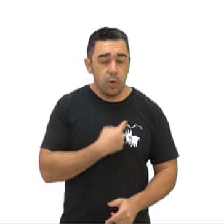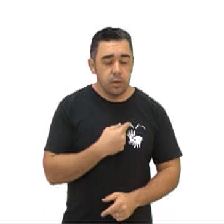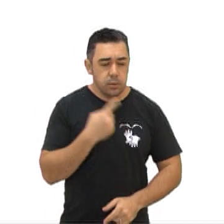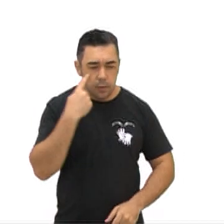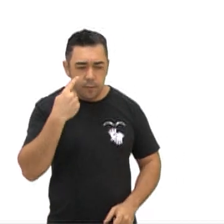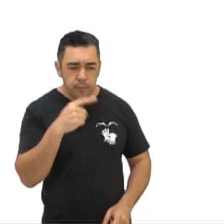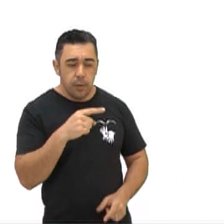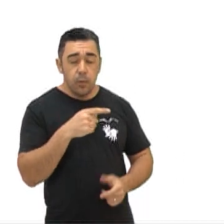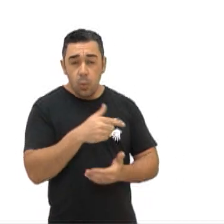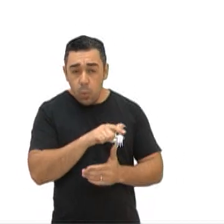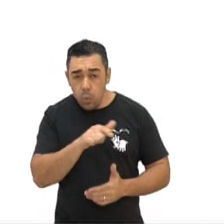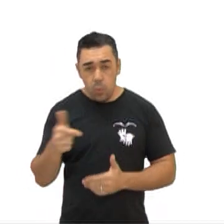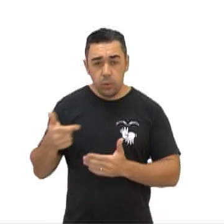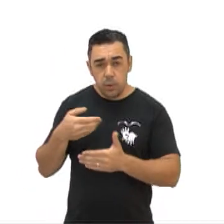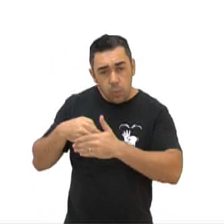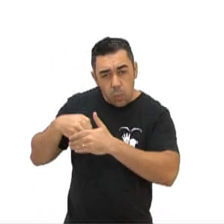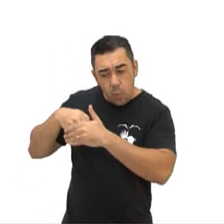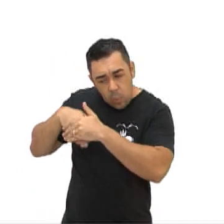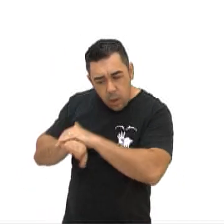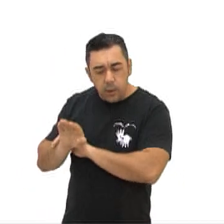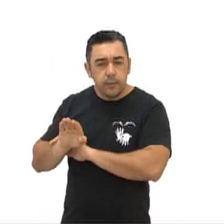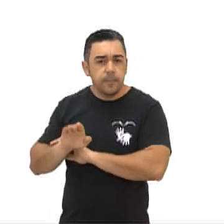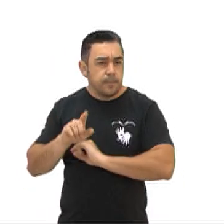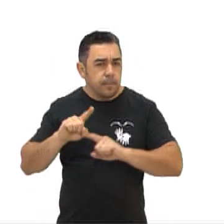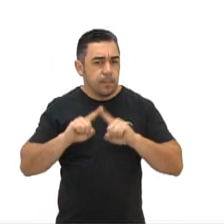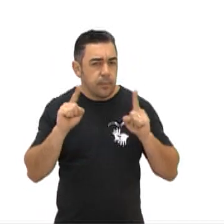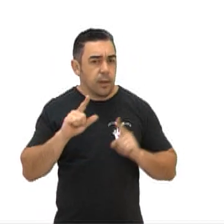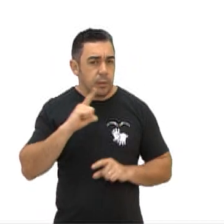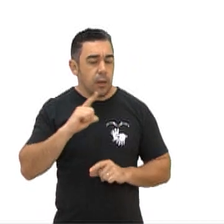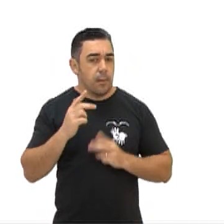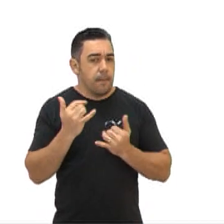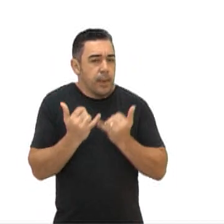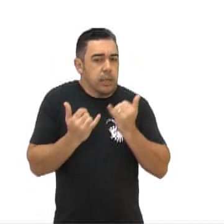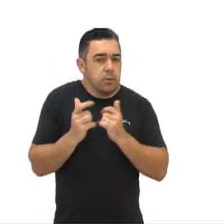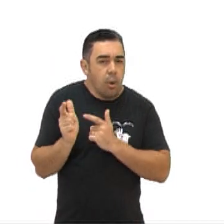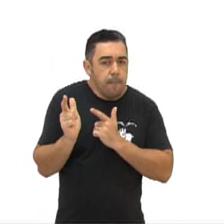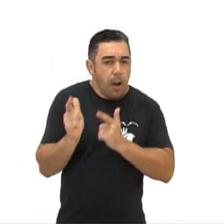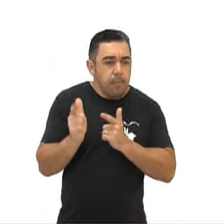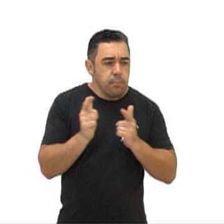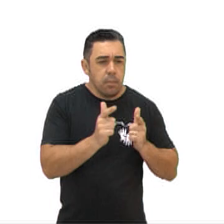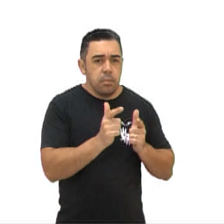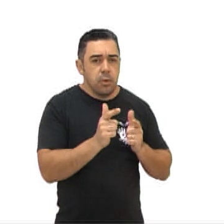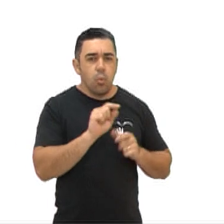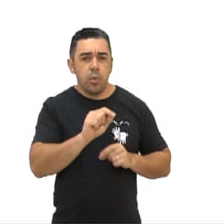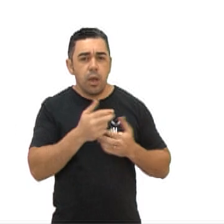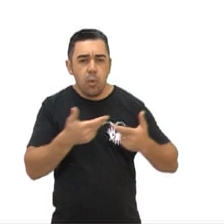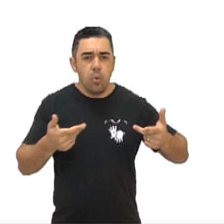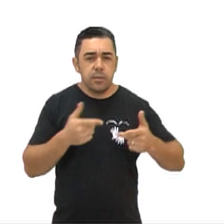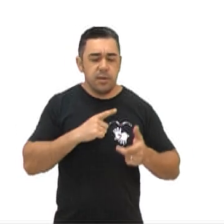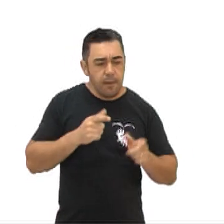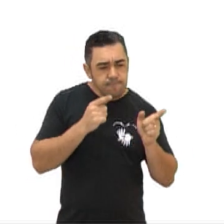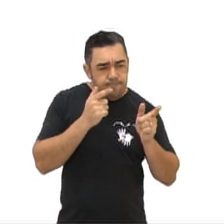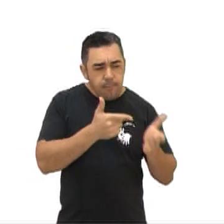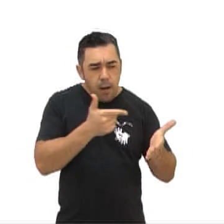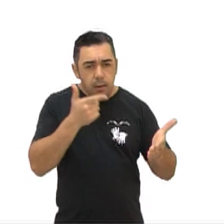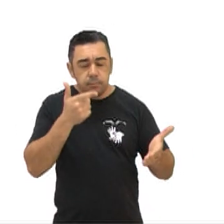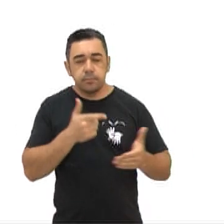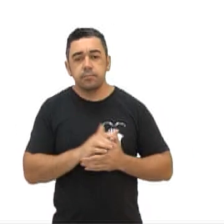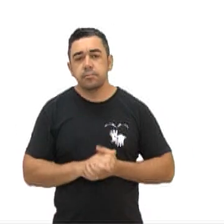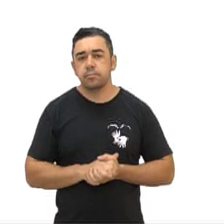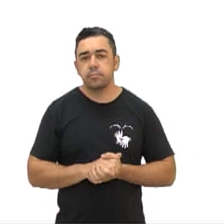outras guardadas, ameaçam mais com disparar do que com a coisa que disparam.